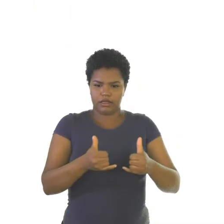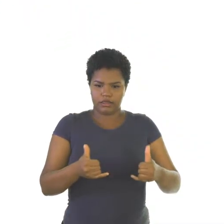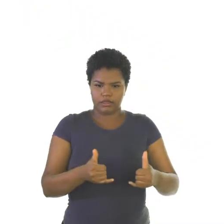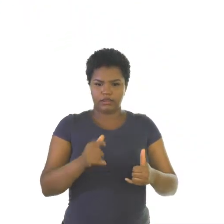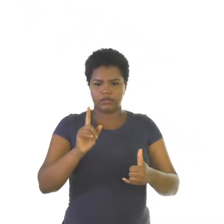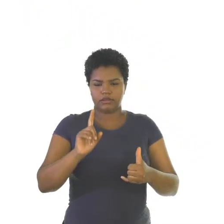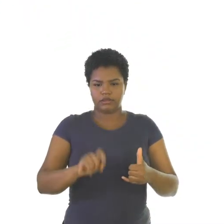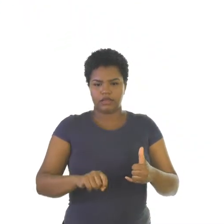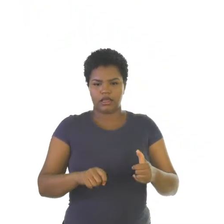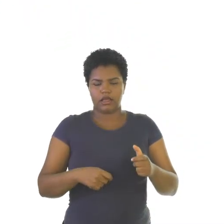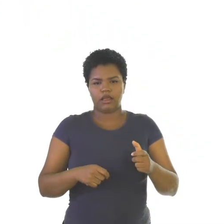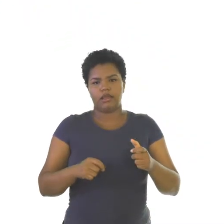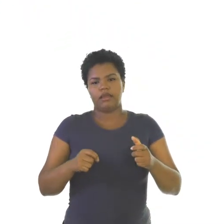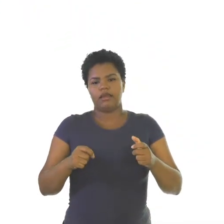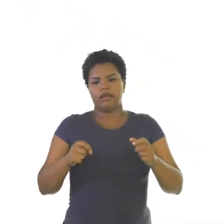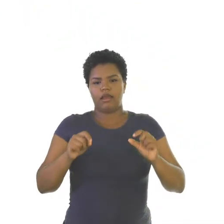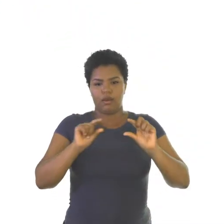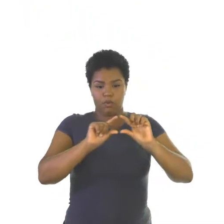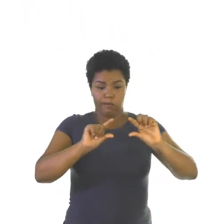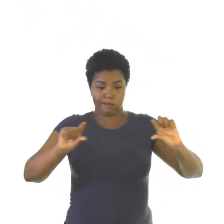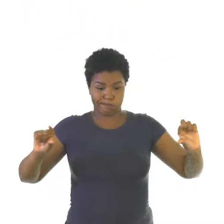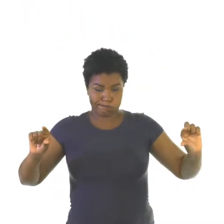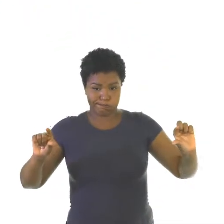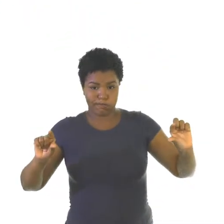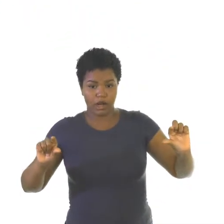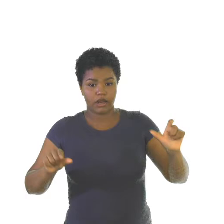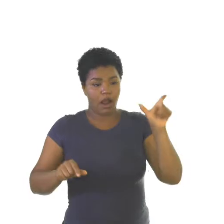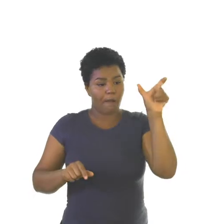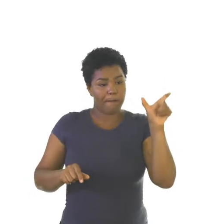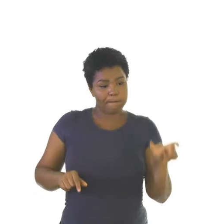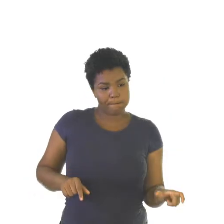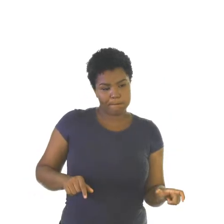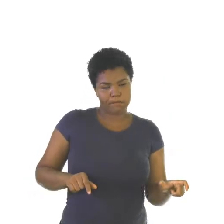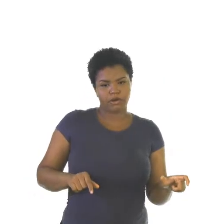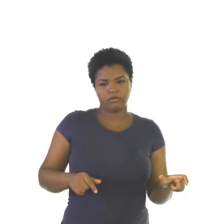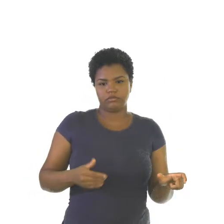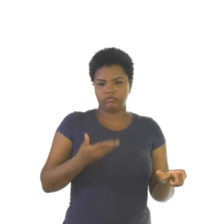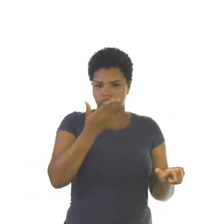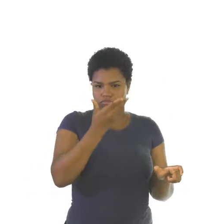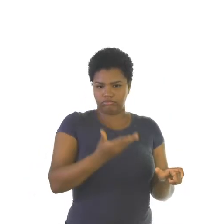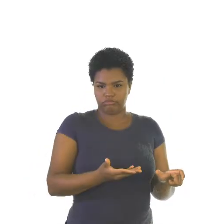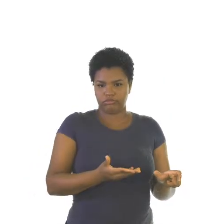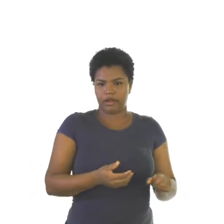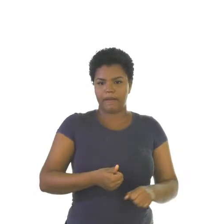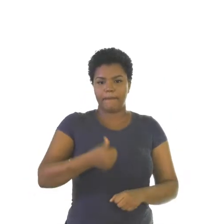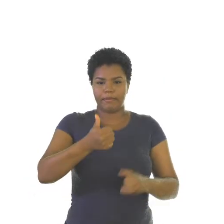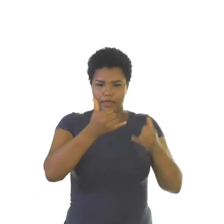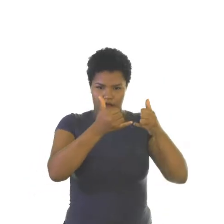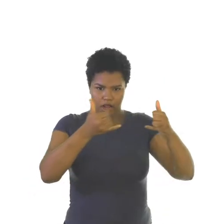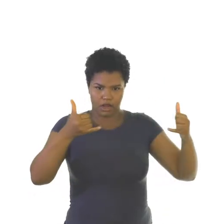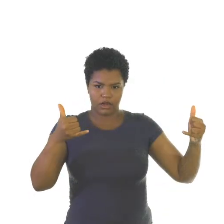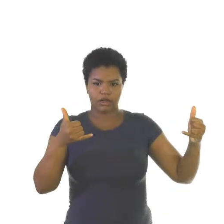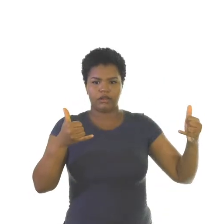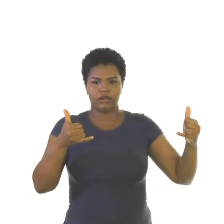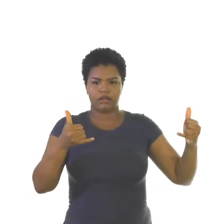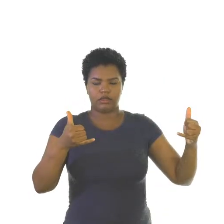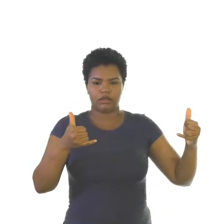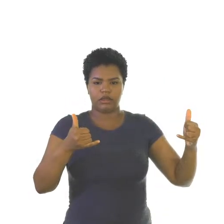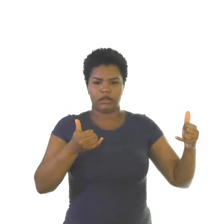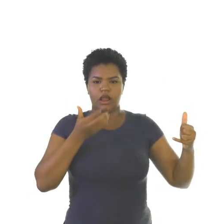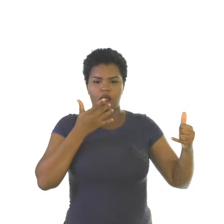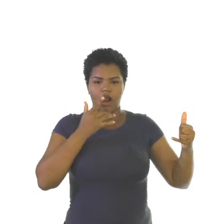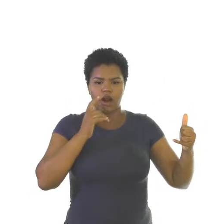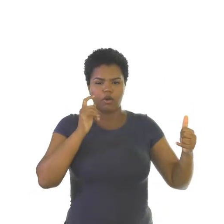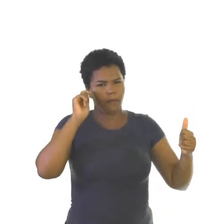a coluna que é na vertical. Na primeira linha tem as palavras destacadas, está mais escuro, está em negrito, nós